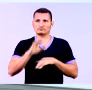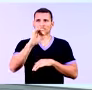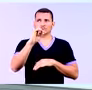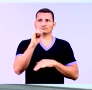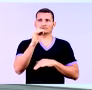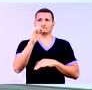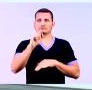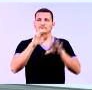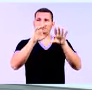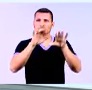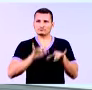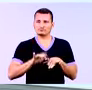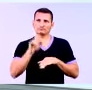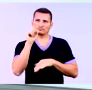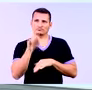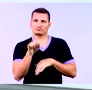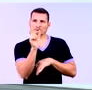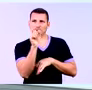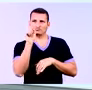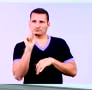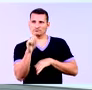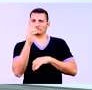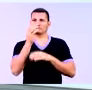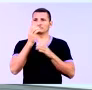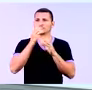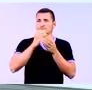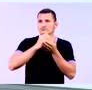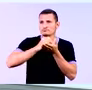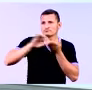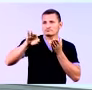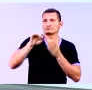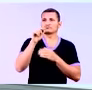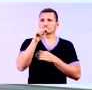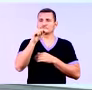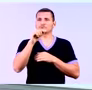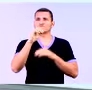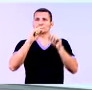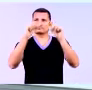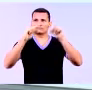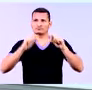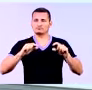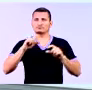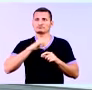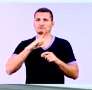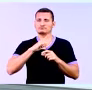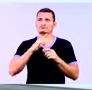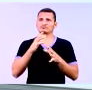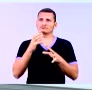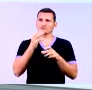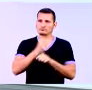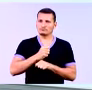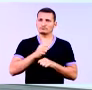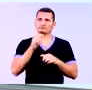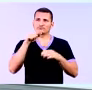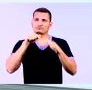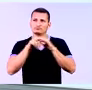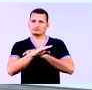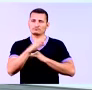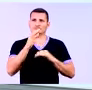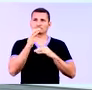formulário, clica no botão enviar, esse formulário então é submetido, é processado, as informações são gravadas do banco